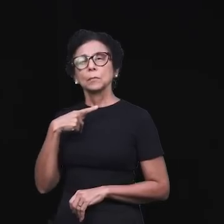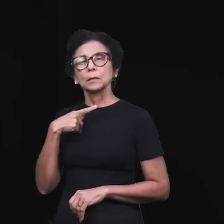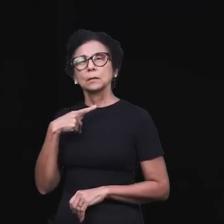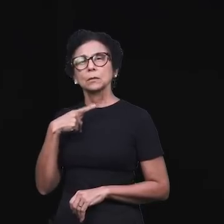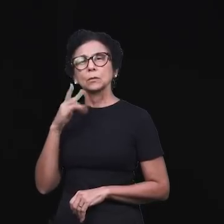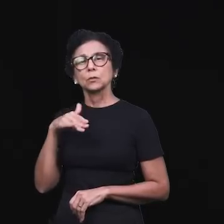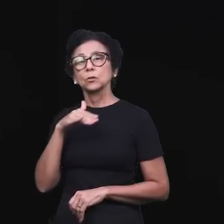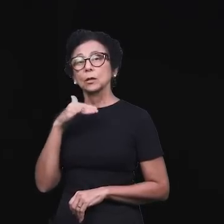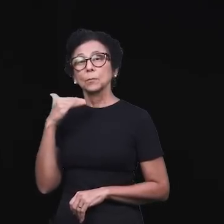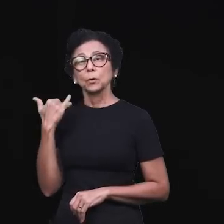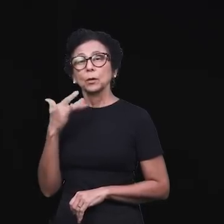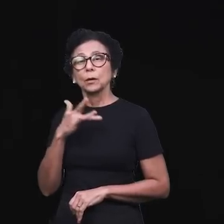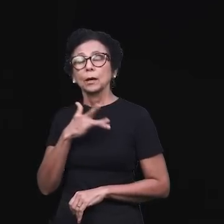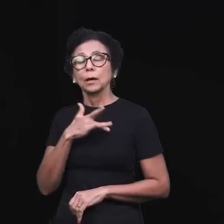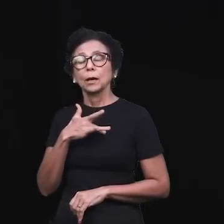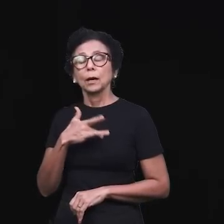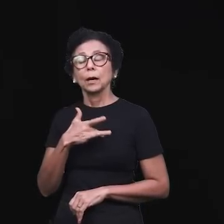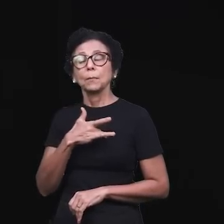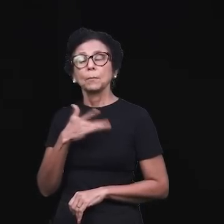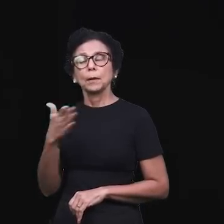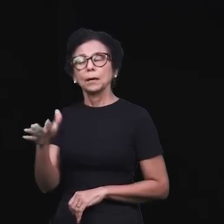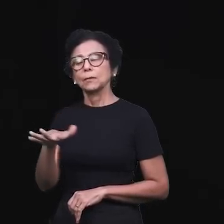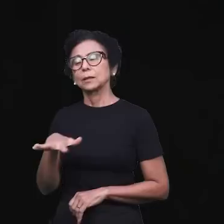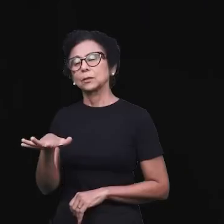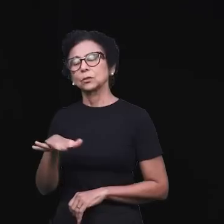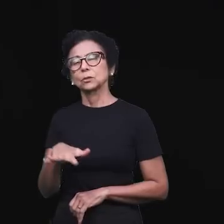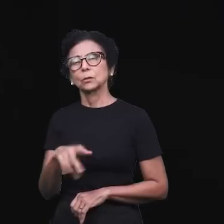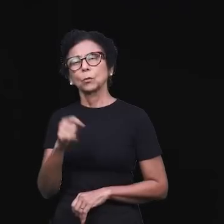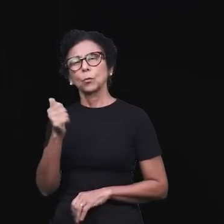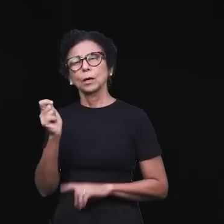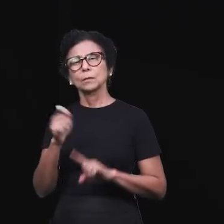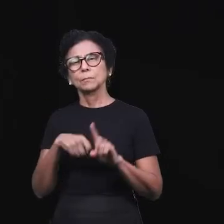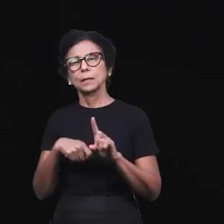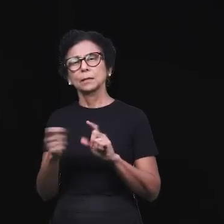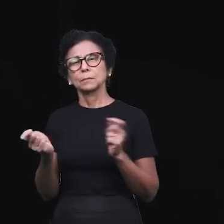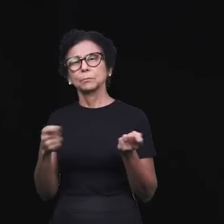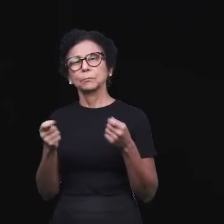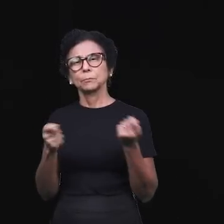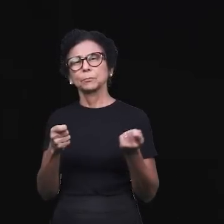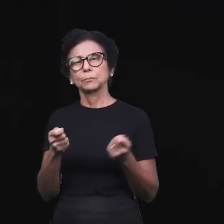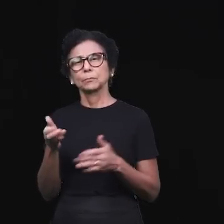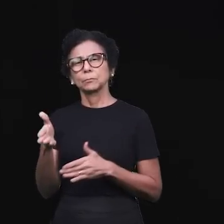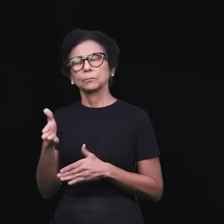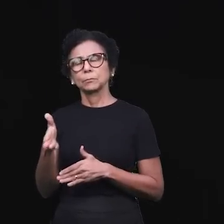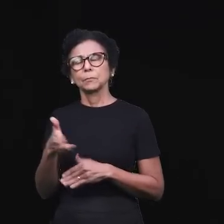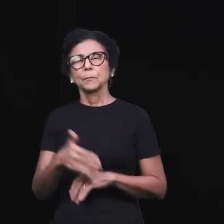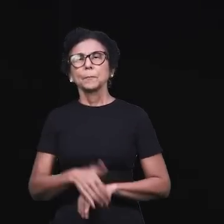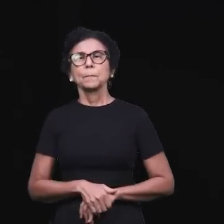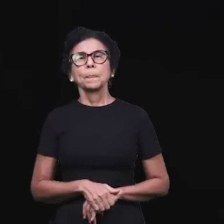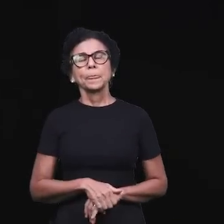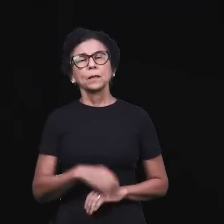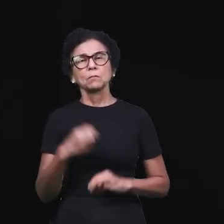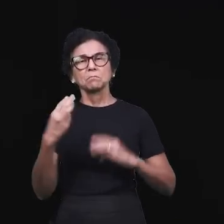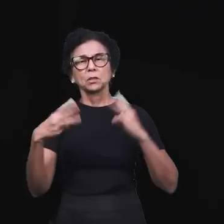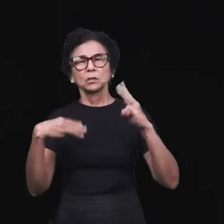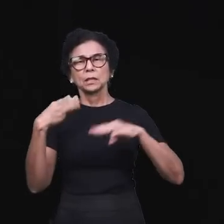aquela região. Quase todo mês ele estava ali. E nós vínhamos, normalmente, de 3 em 3 meses, a gente vinha ali para dar